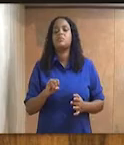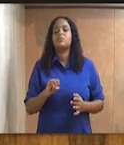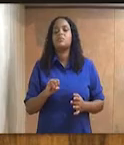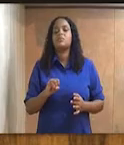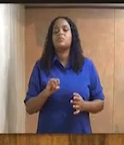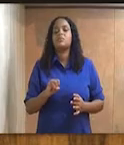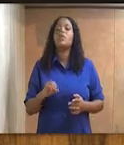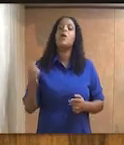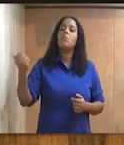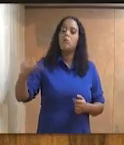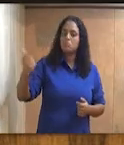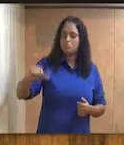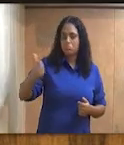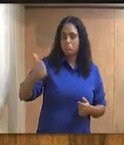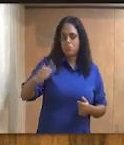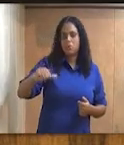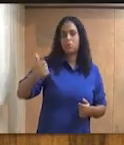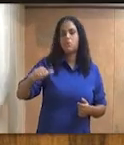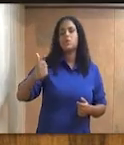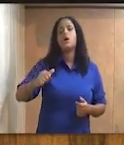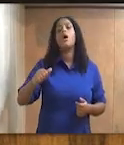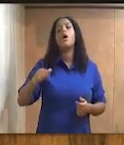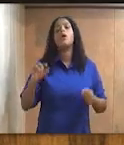por uma avaliação